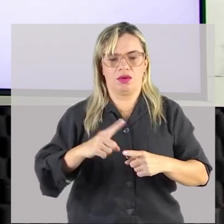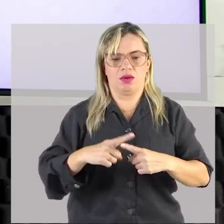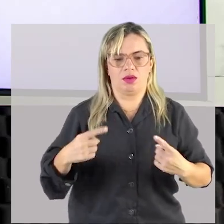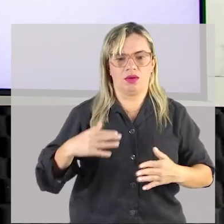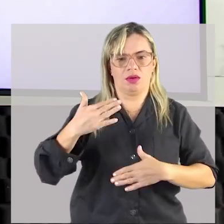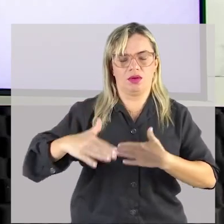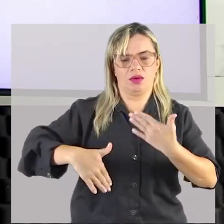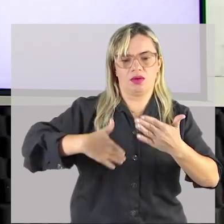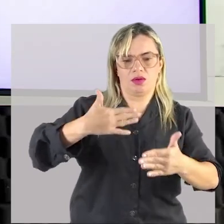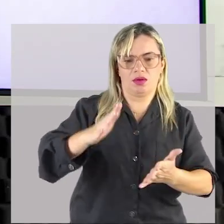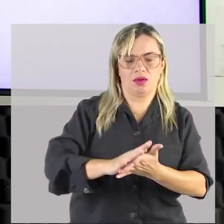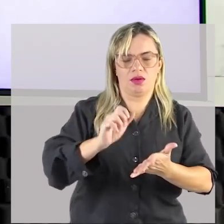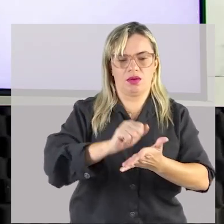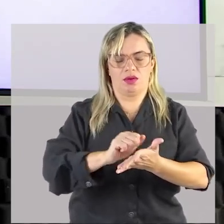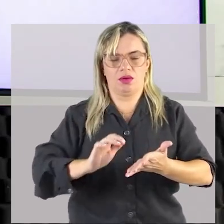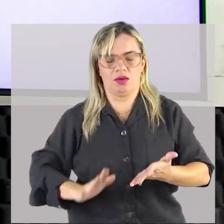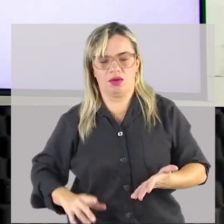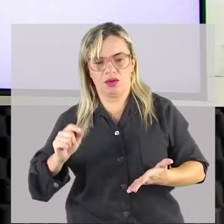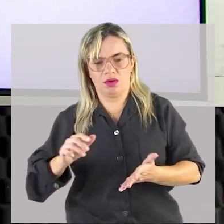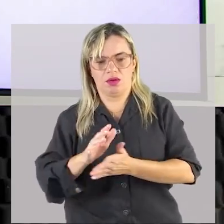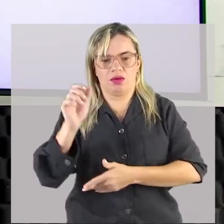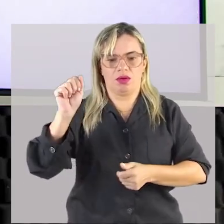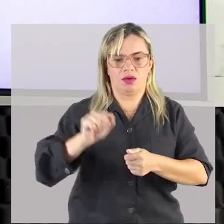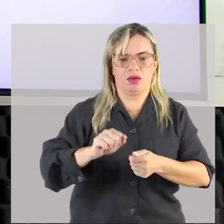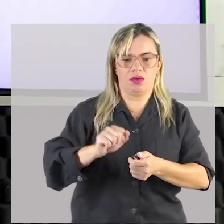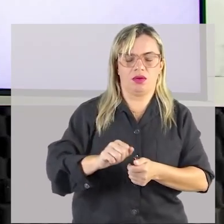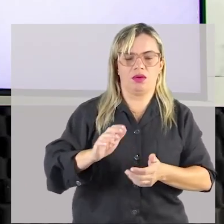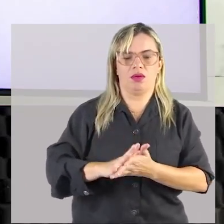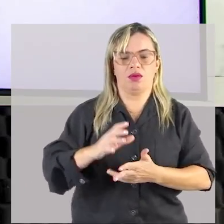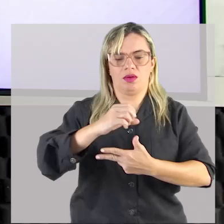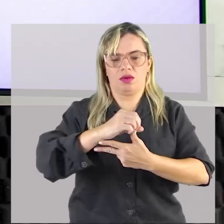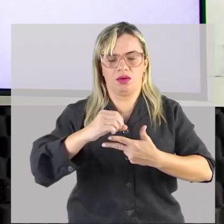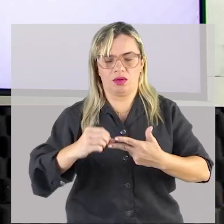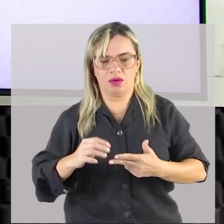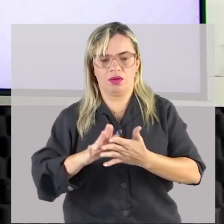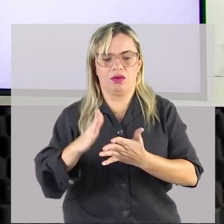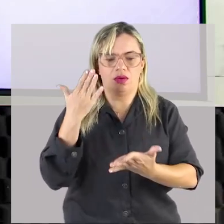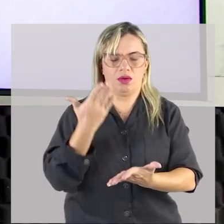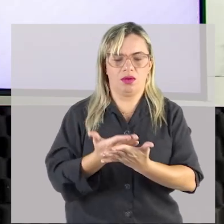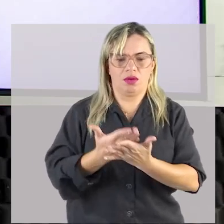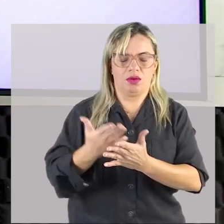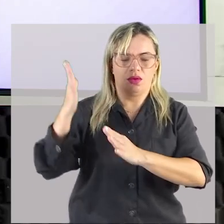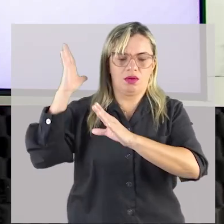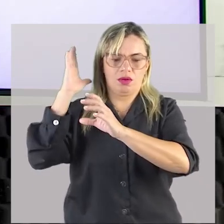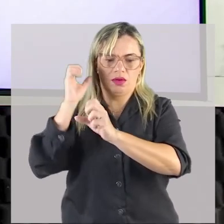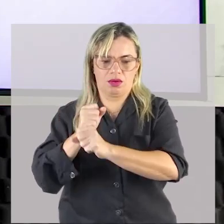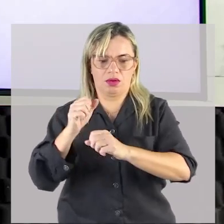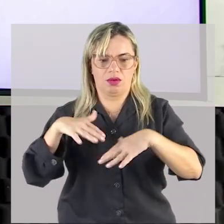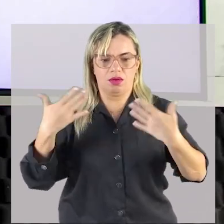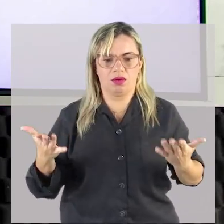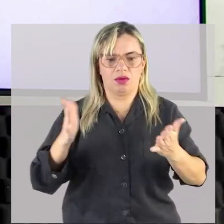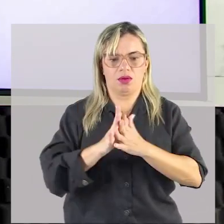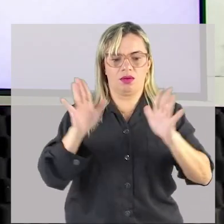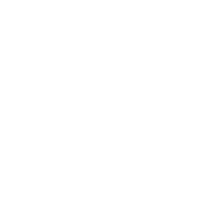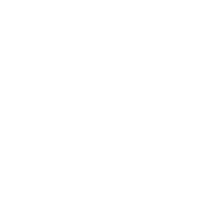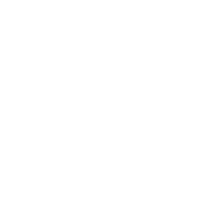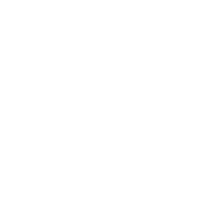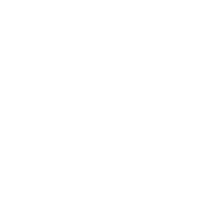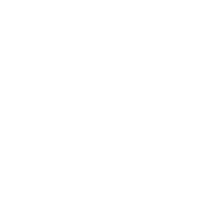no decorrer aí das atividades, a gente vai fazer as questões do Enem e estudem, revisem, e é isso.